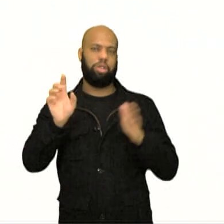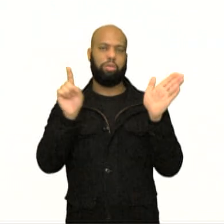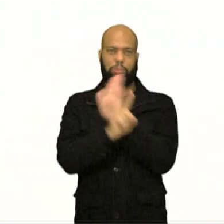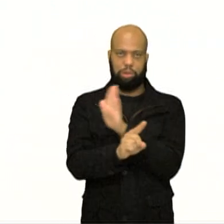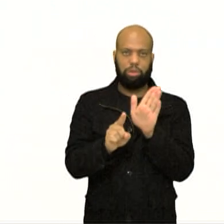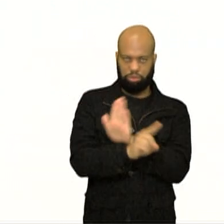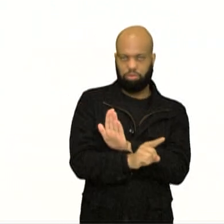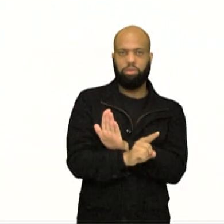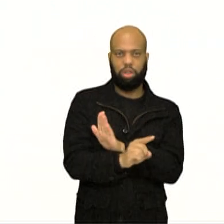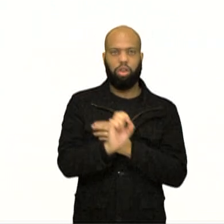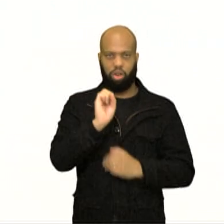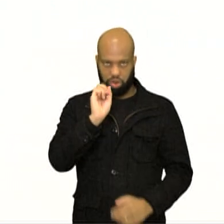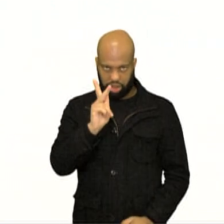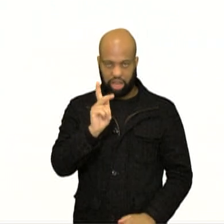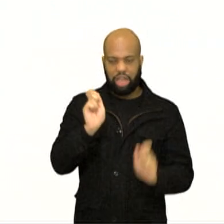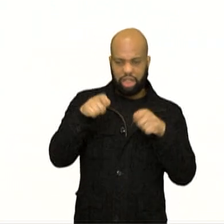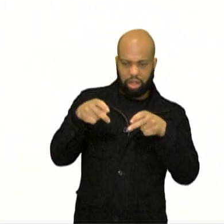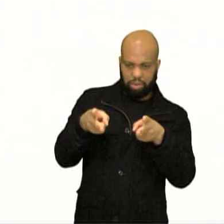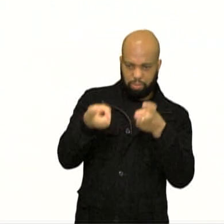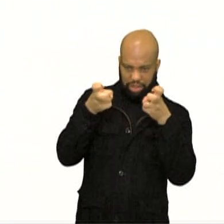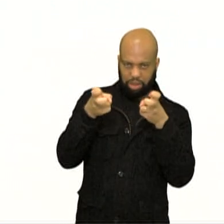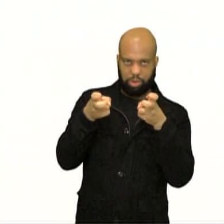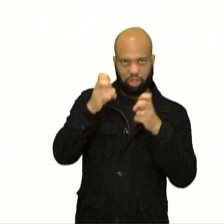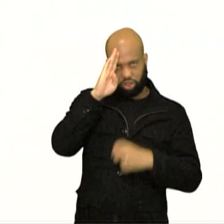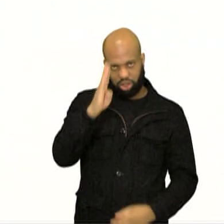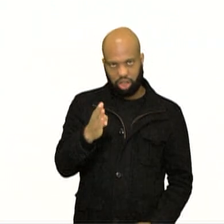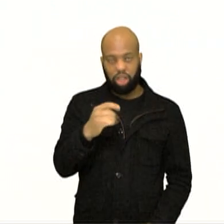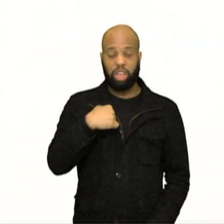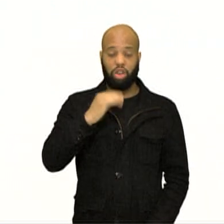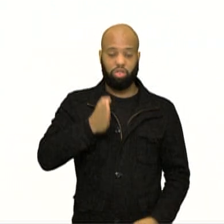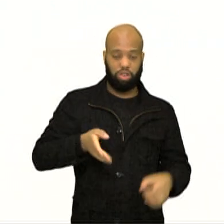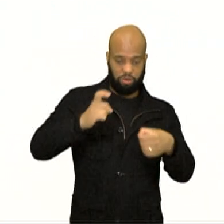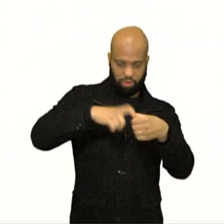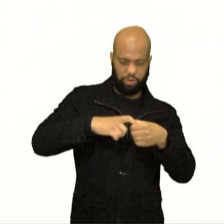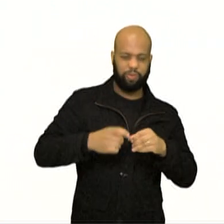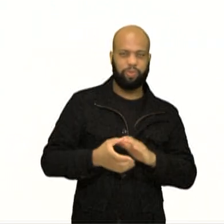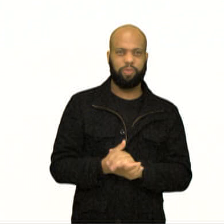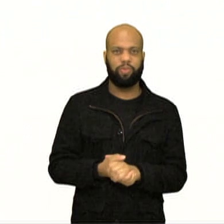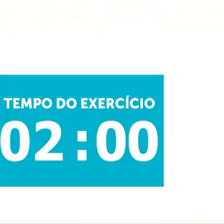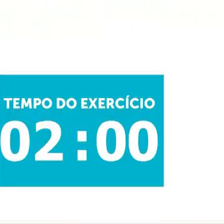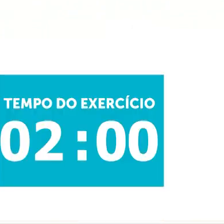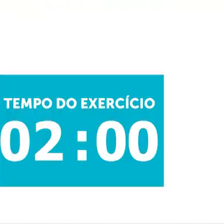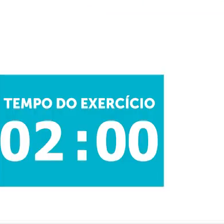É explícita, não implícita. Respondam aí, eu já volto com vocês.